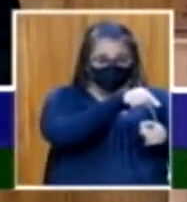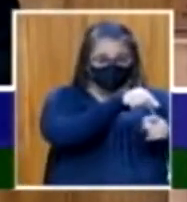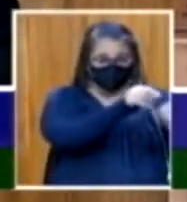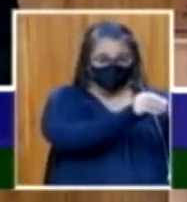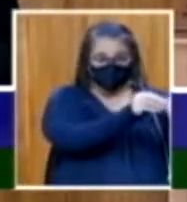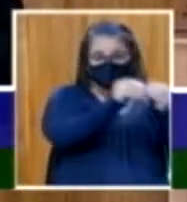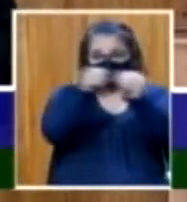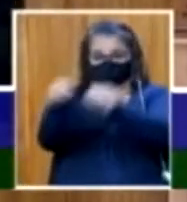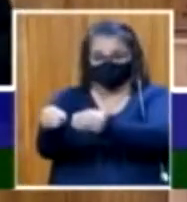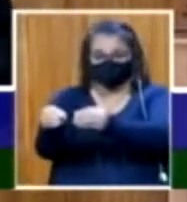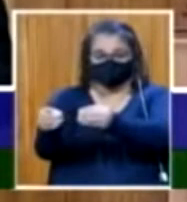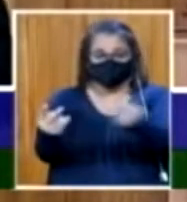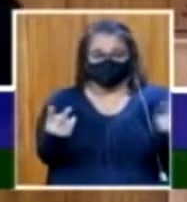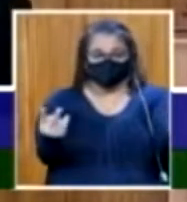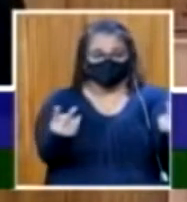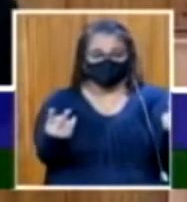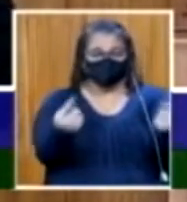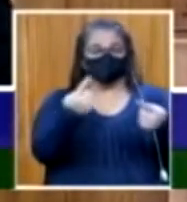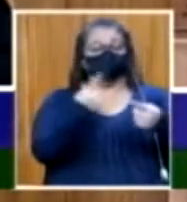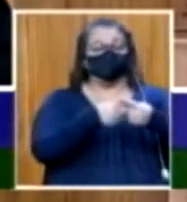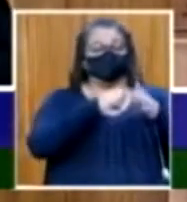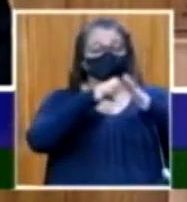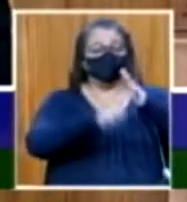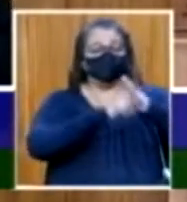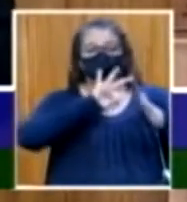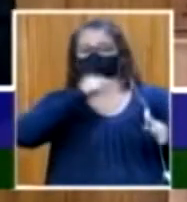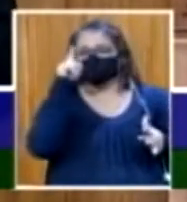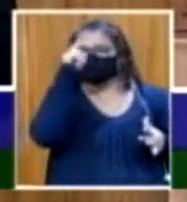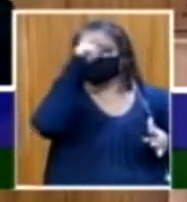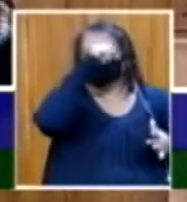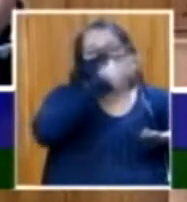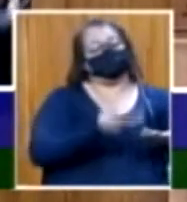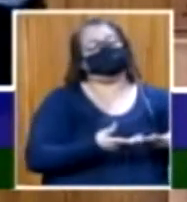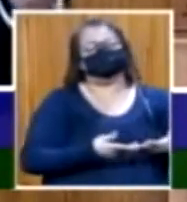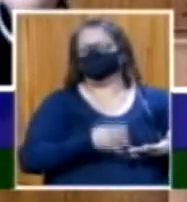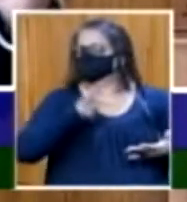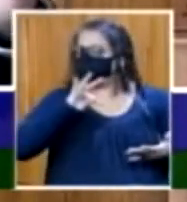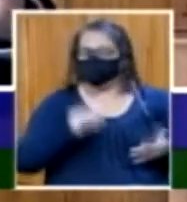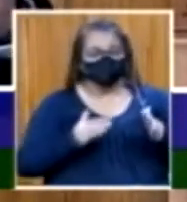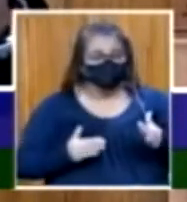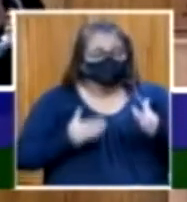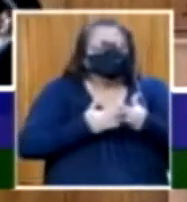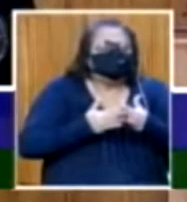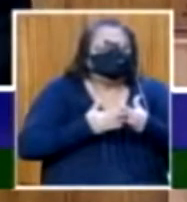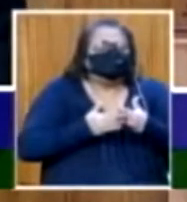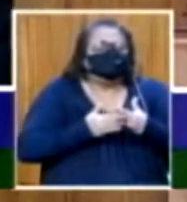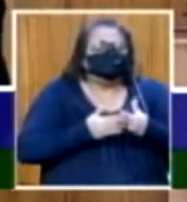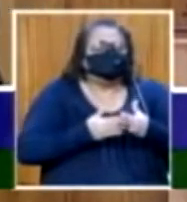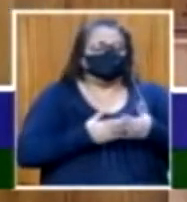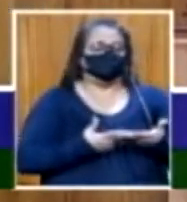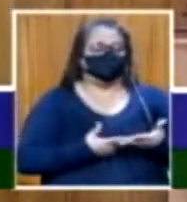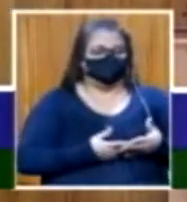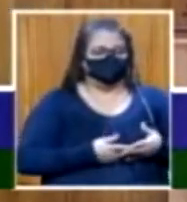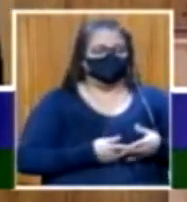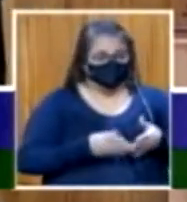de lucro. Isso é um ponto natural, porque está todo mundo já estrangulado. Está todo mundo já no limite.